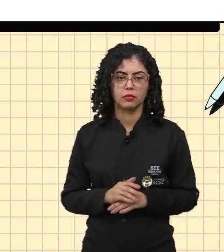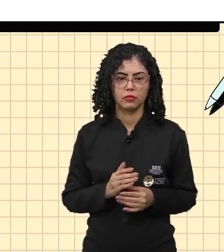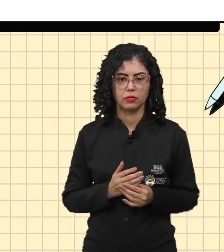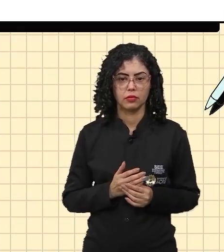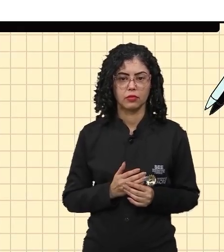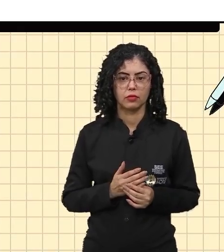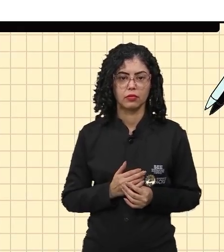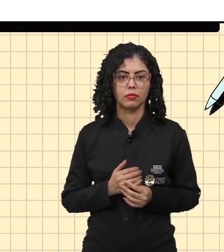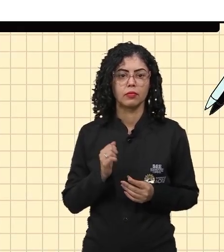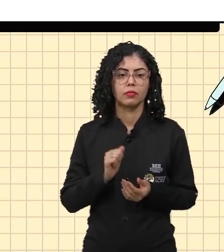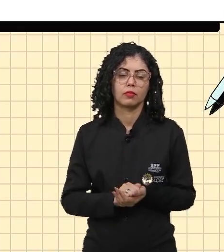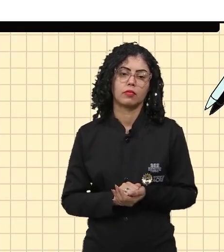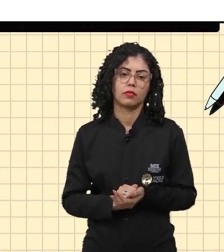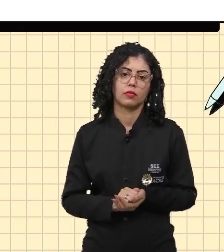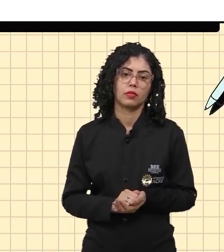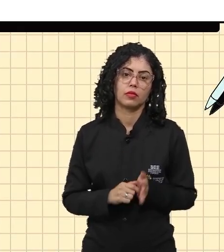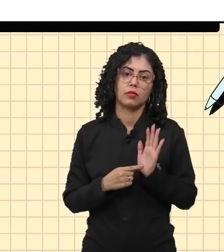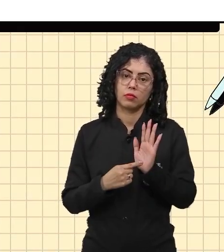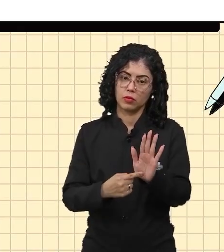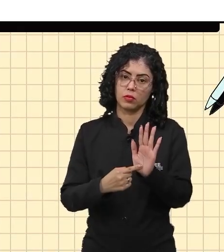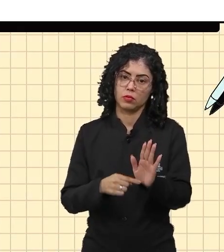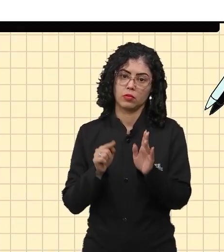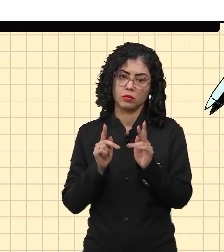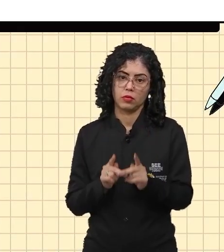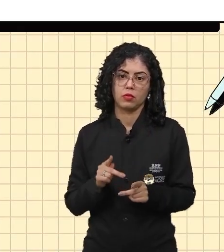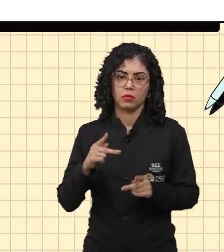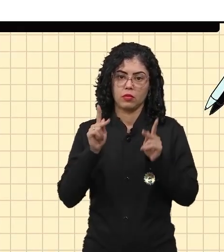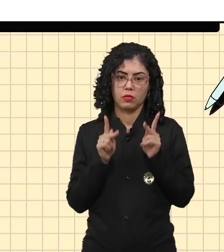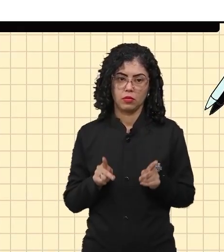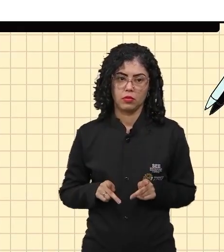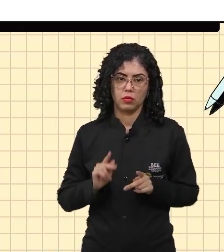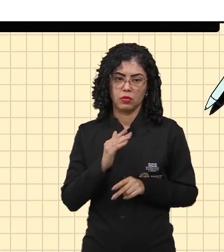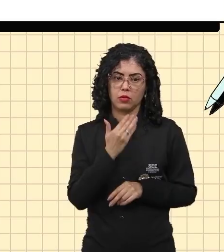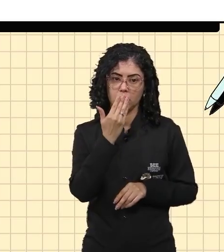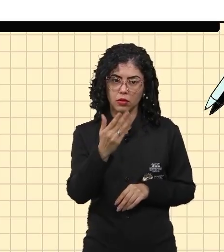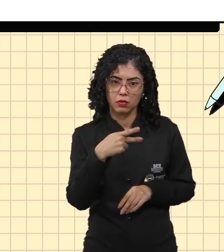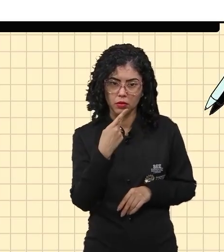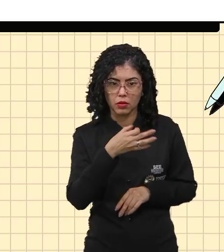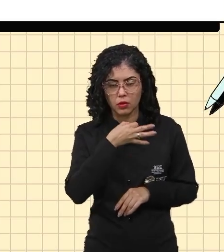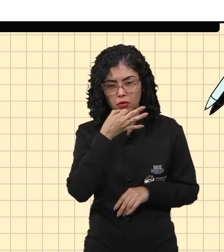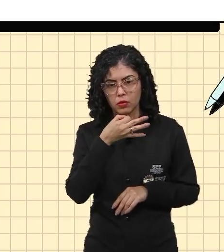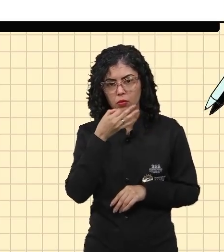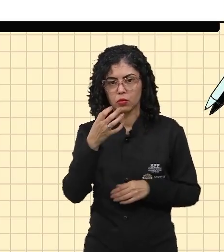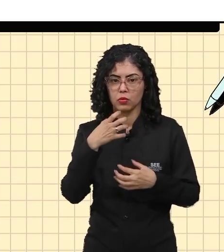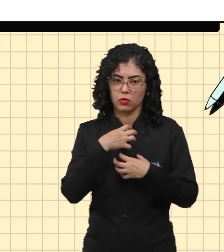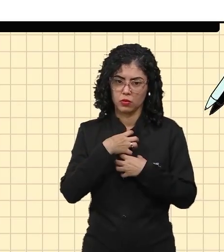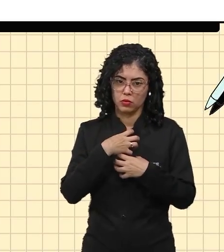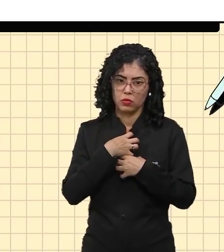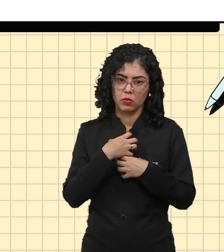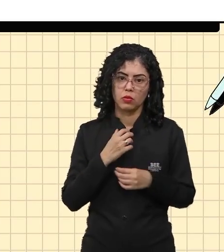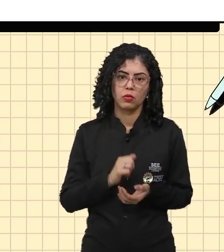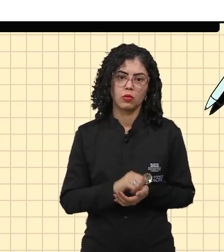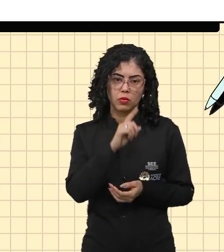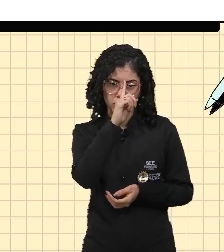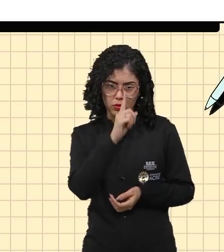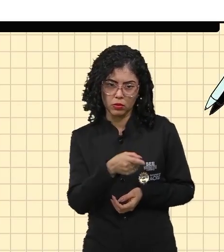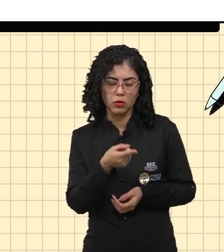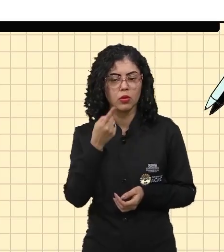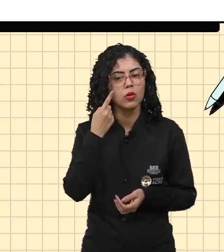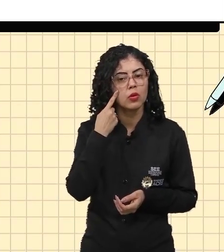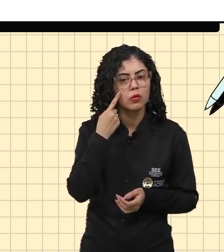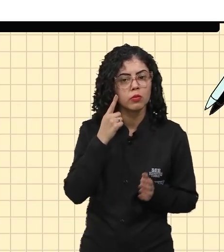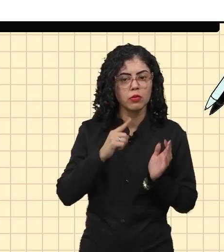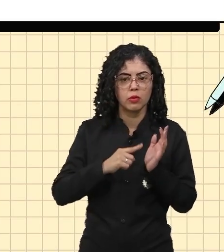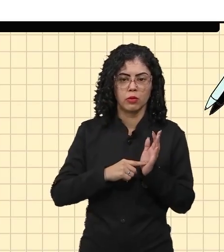Então, o enunciador ele sempre revela uma posição diante do que se diz, sua opinião, sentimento,